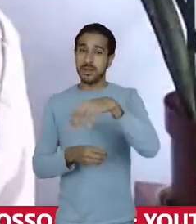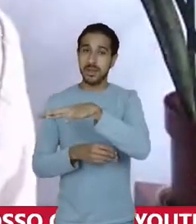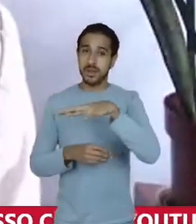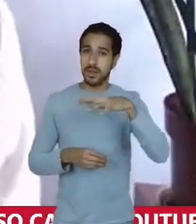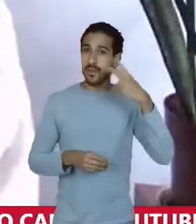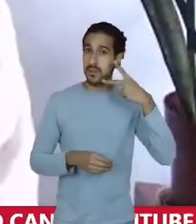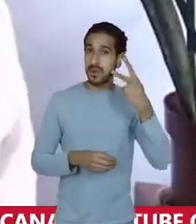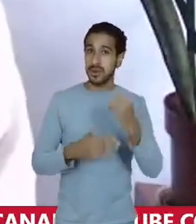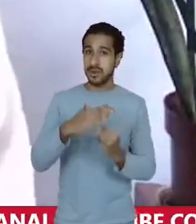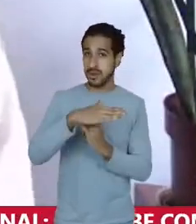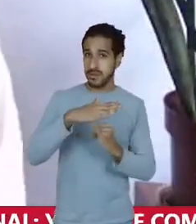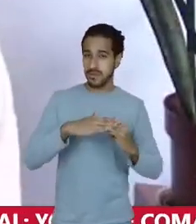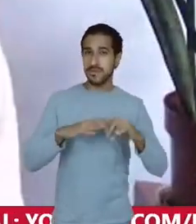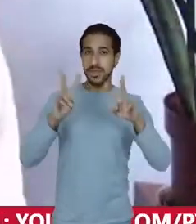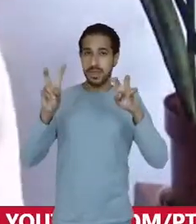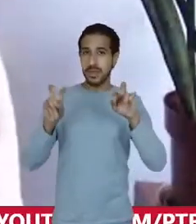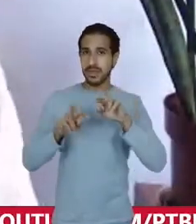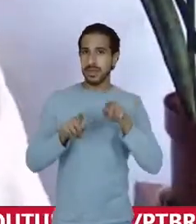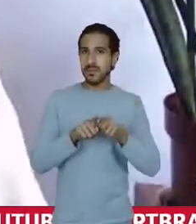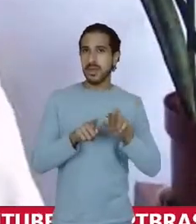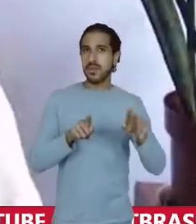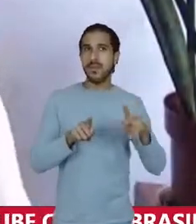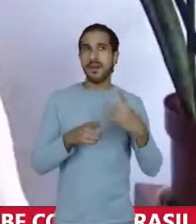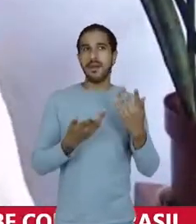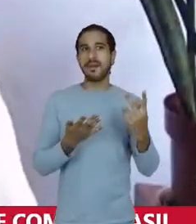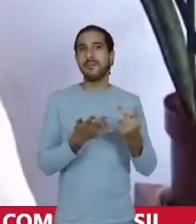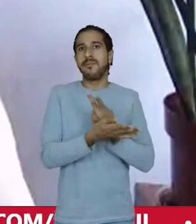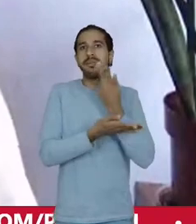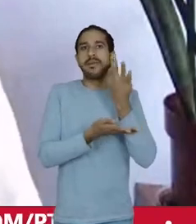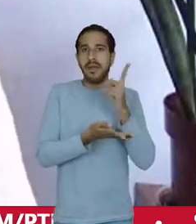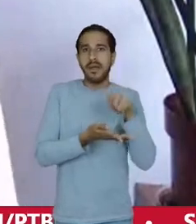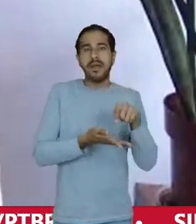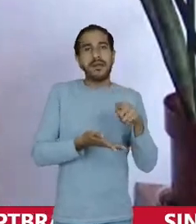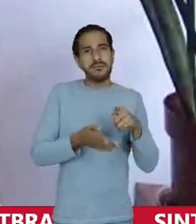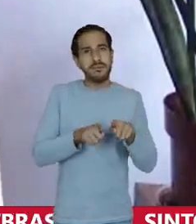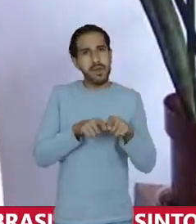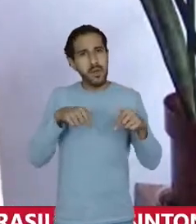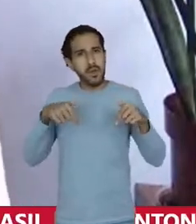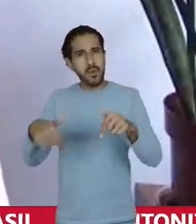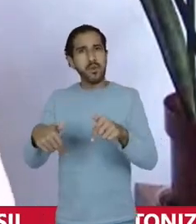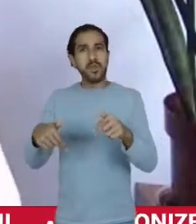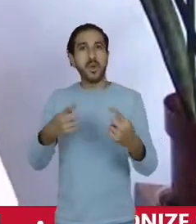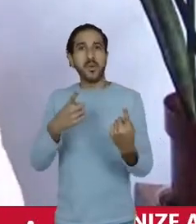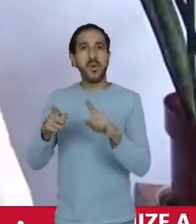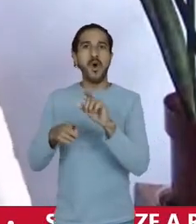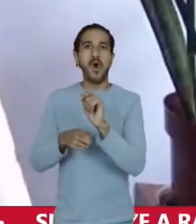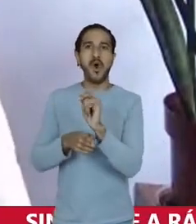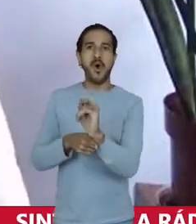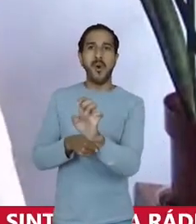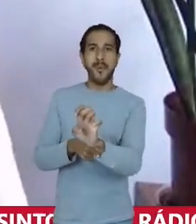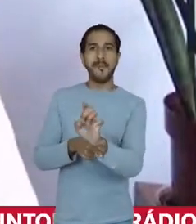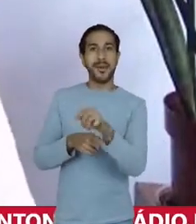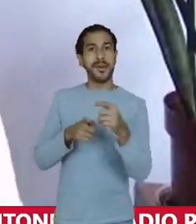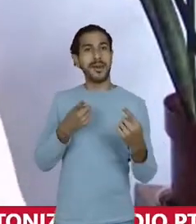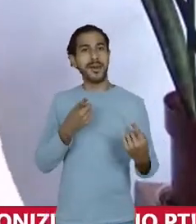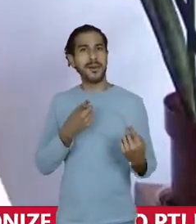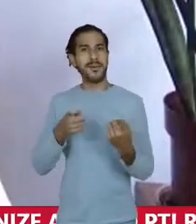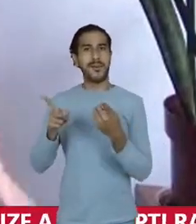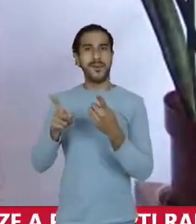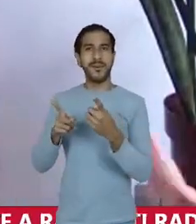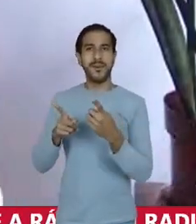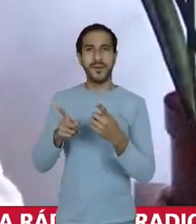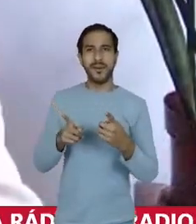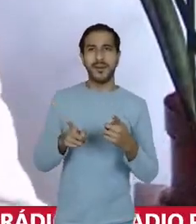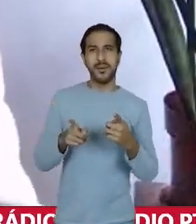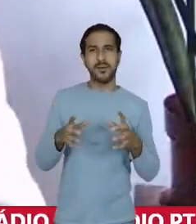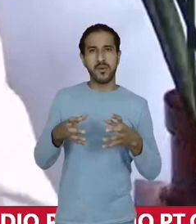política institucional. Então, isso também não é por acaso, isso já é uma reação ao golpe, né? Isso já é uma reação,